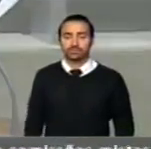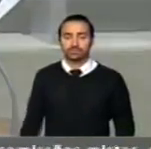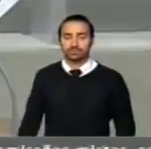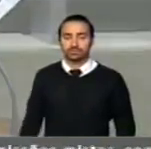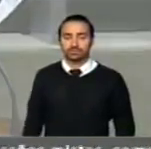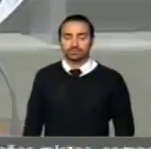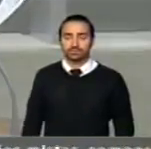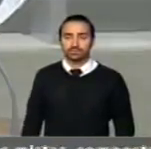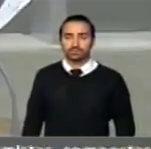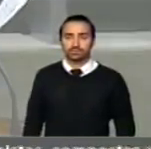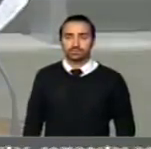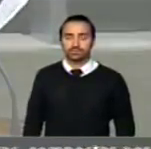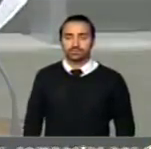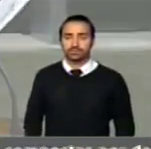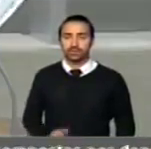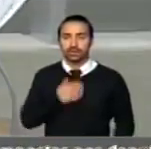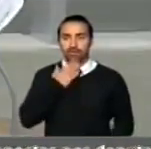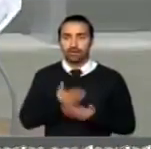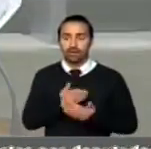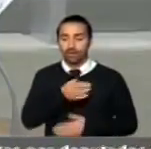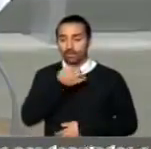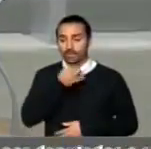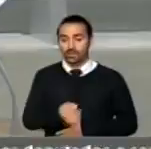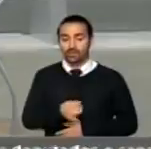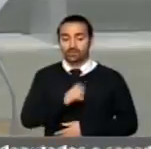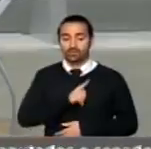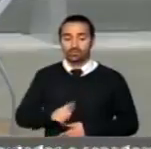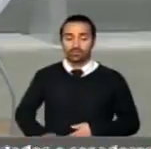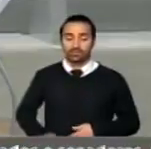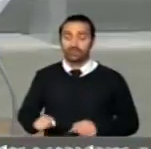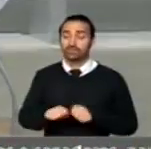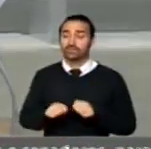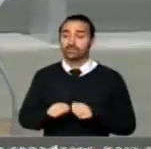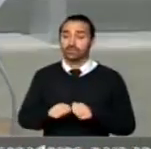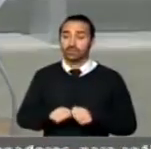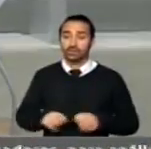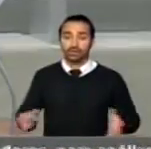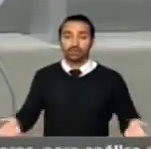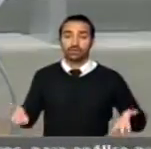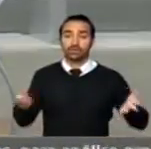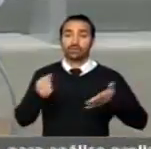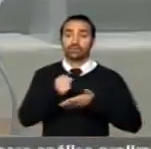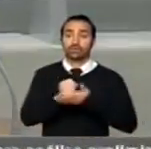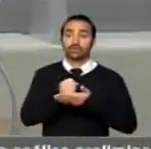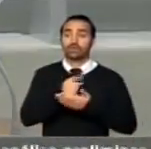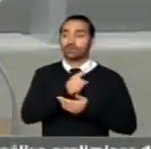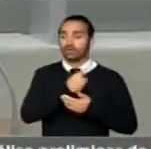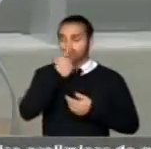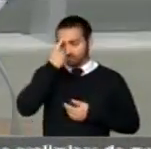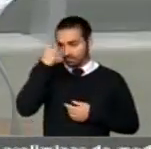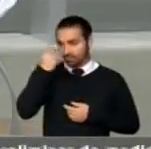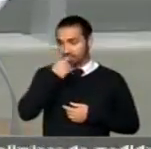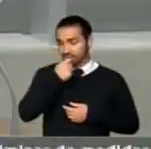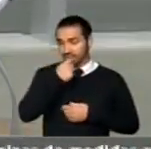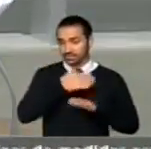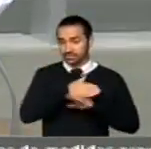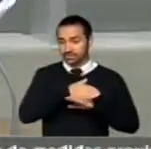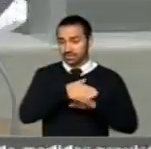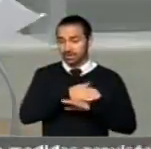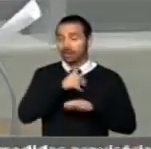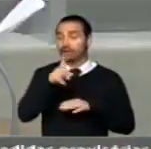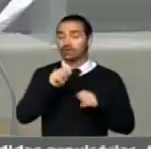com a posição do governo, que aqueceu a violência proposta por Serra e viabilizou de